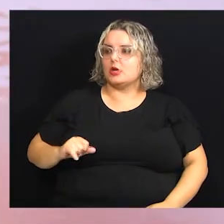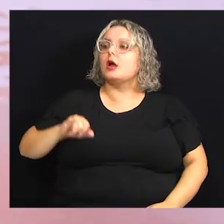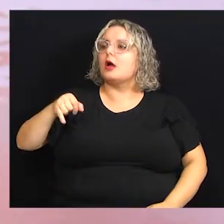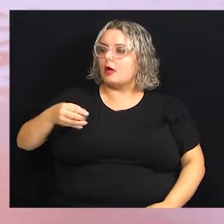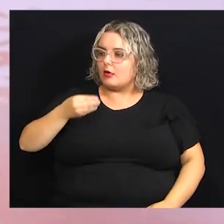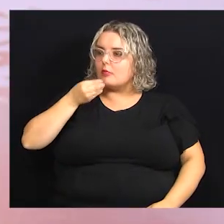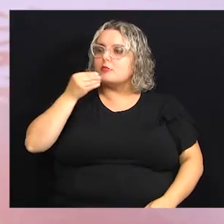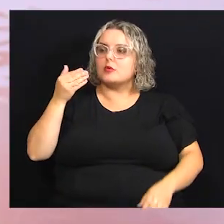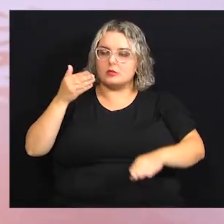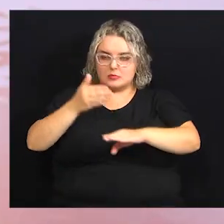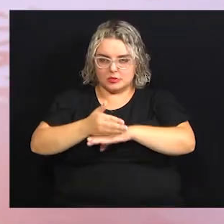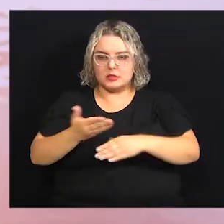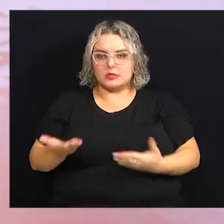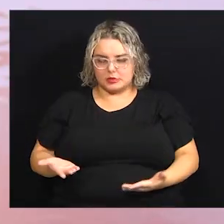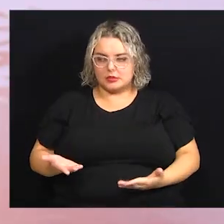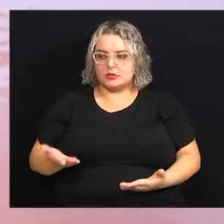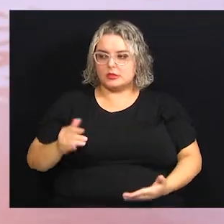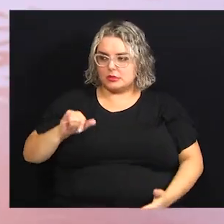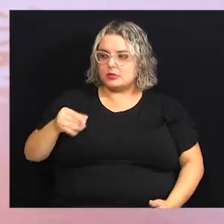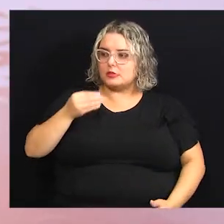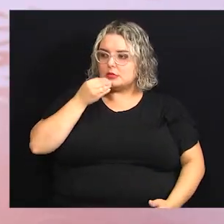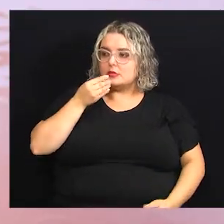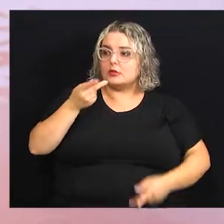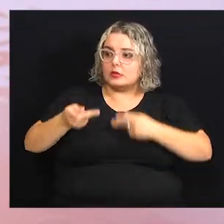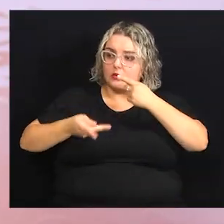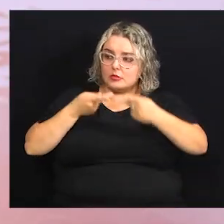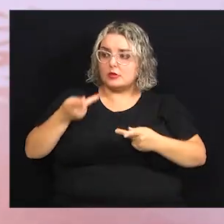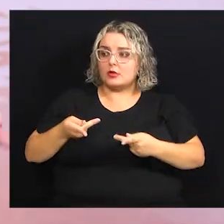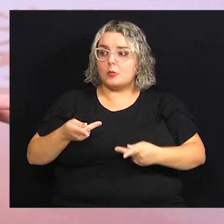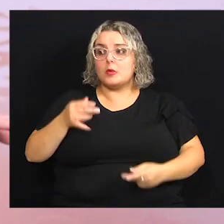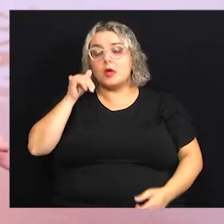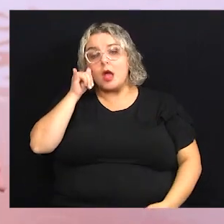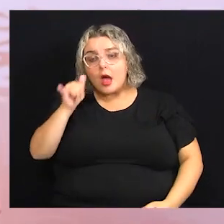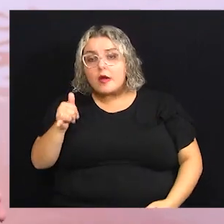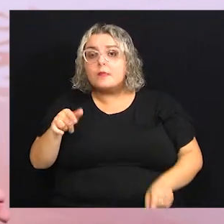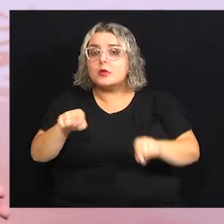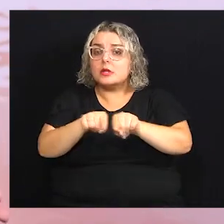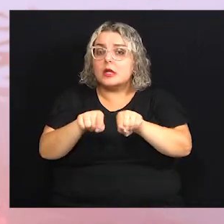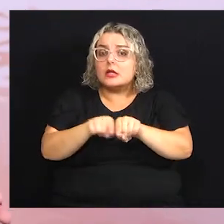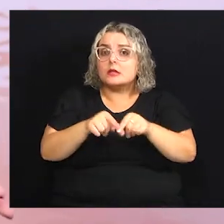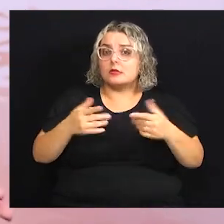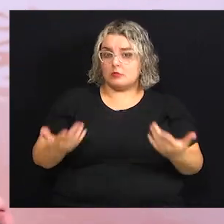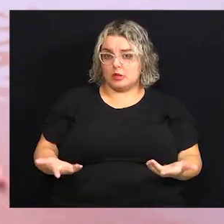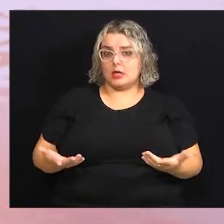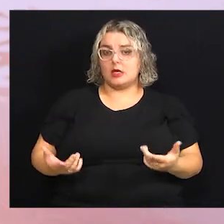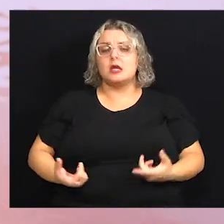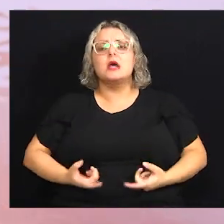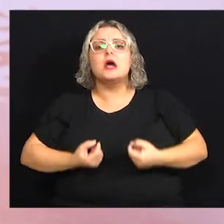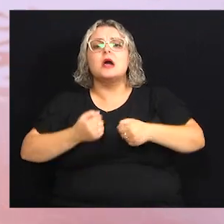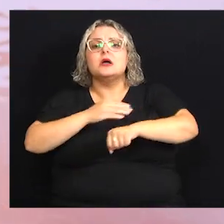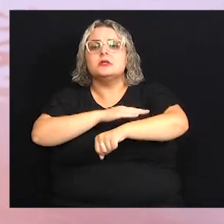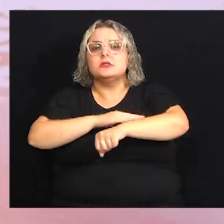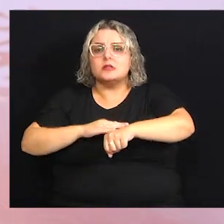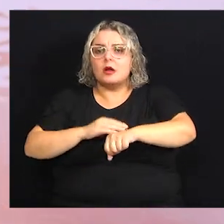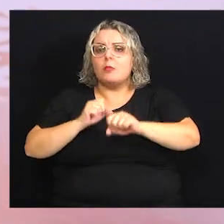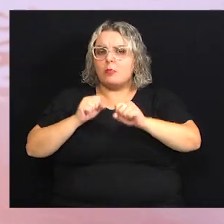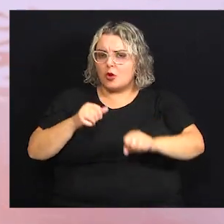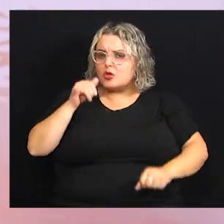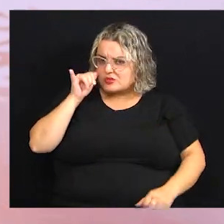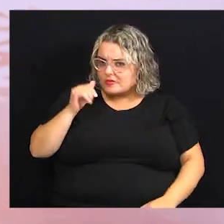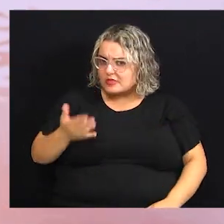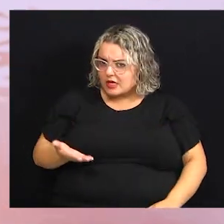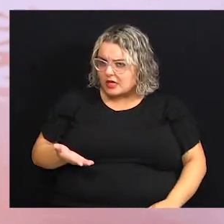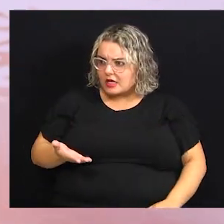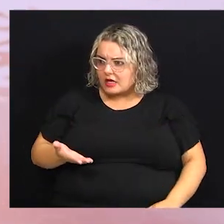Doutor, eu queria aproveitar a sua participação aqui no Saúde e Vida e falar um pouquinho sobre prevenção também, né? Câncer de pele dá